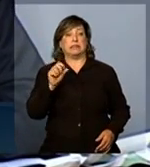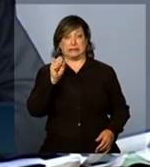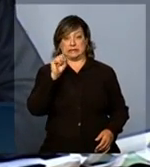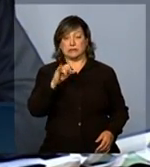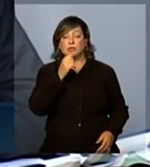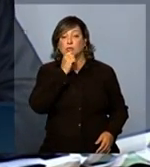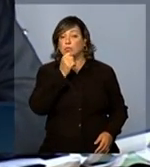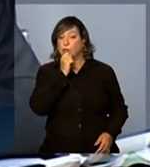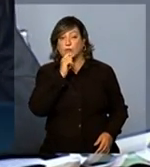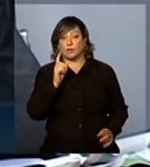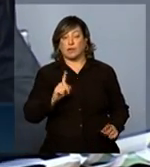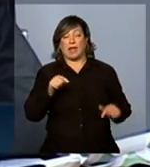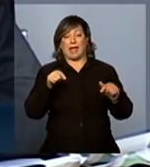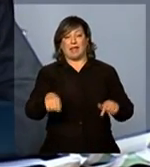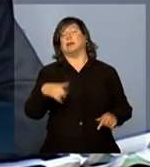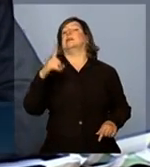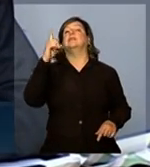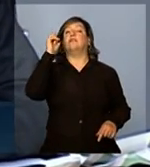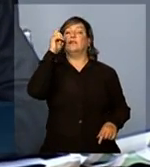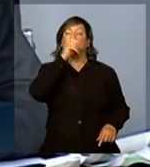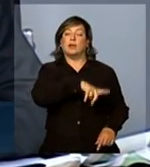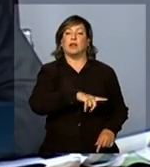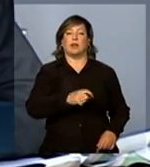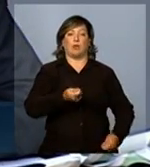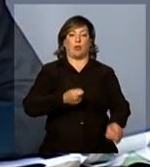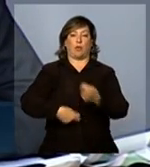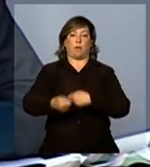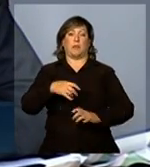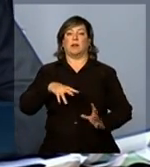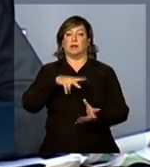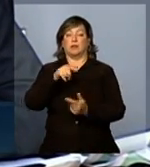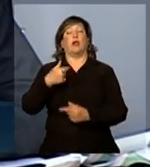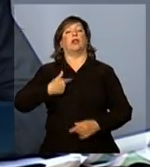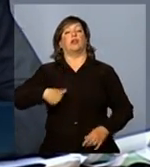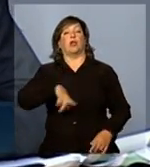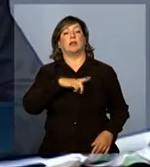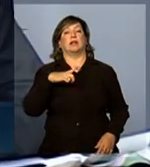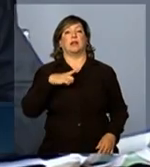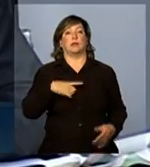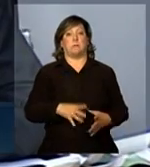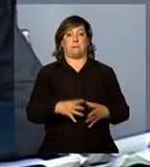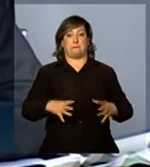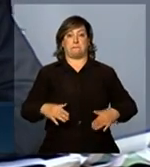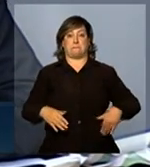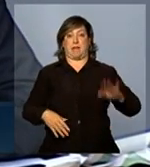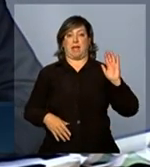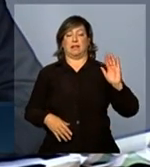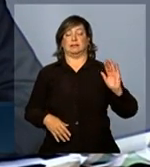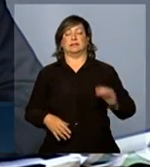houvesse essa dificuldade da economia internacional, nós teríamos crescido mais,